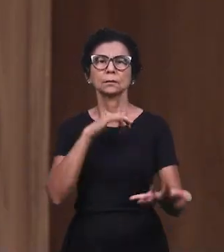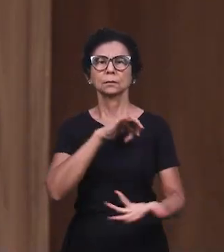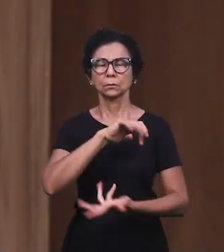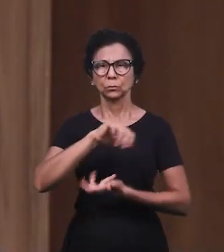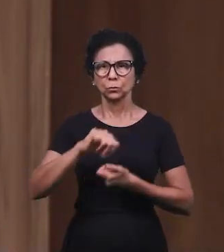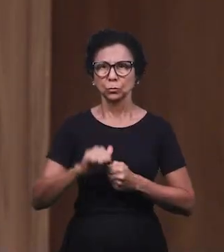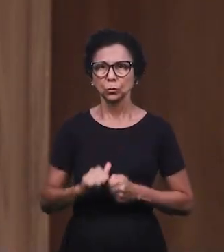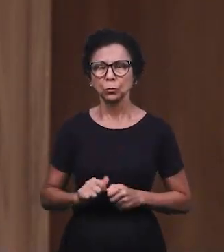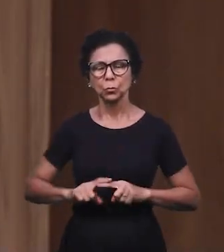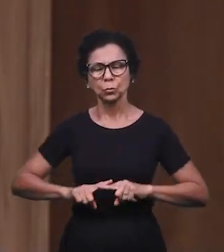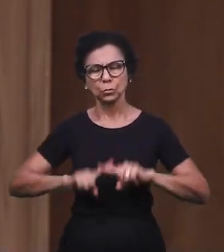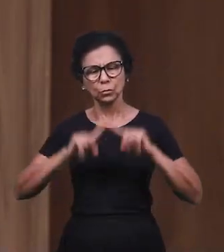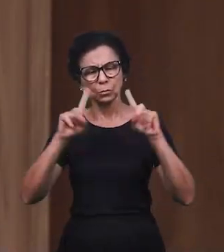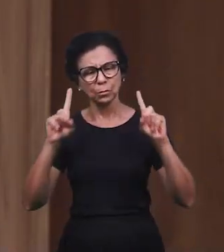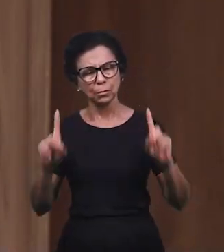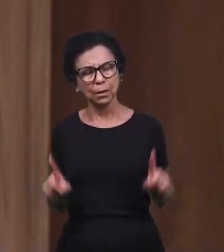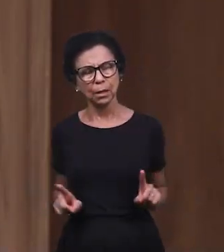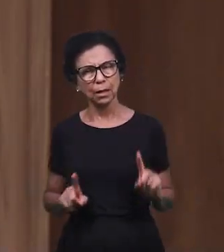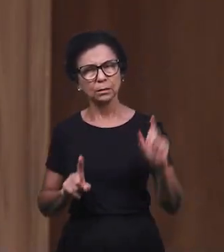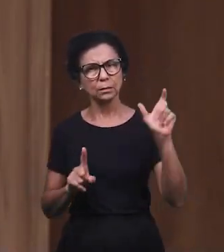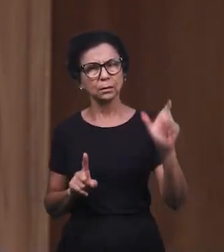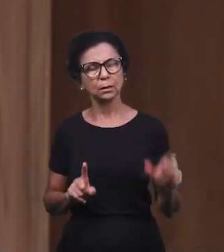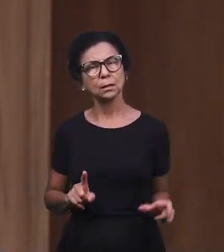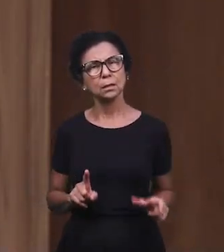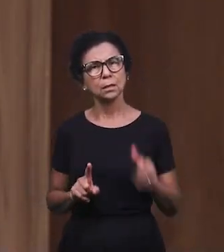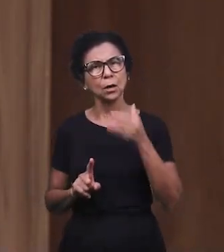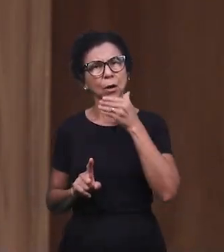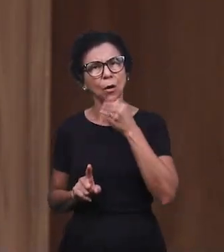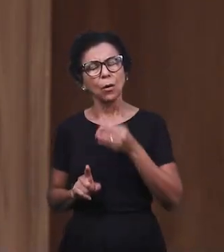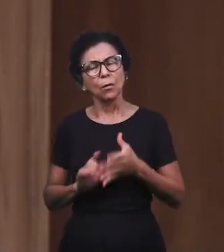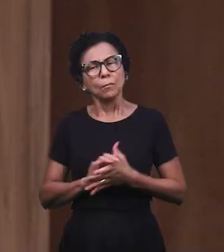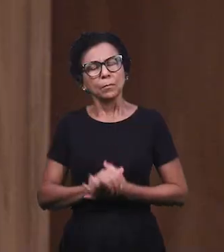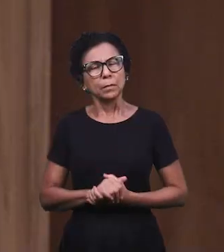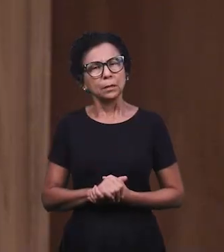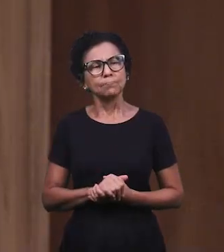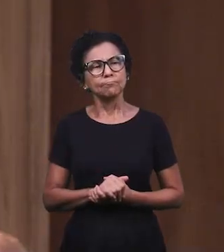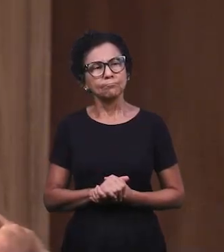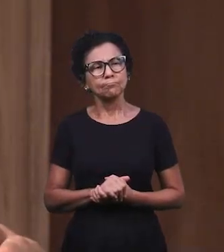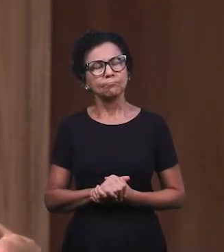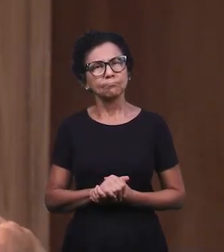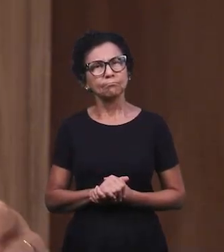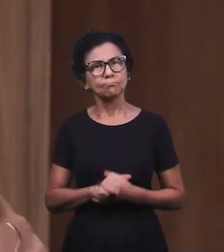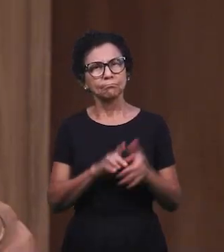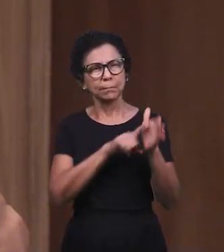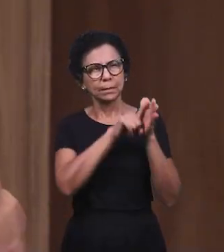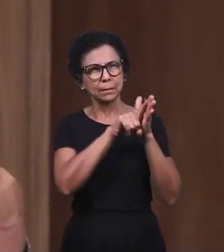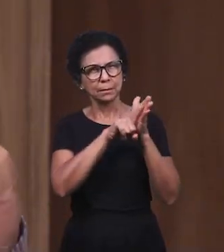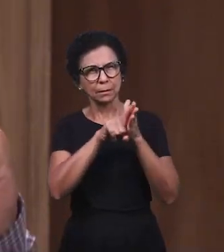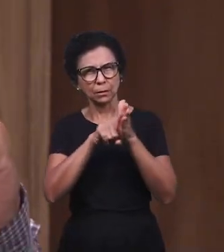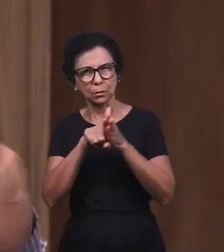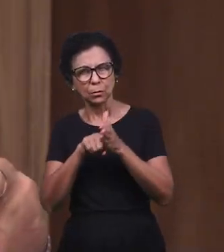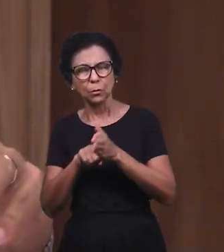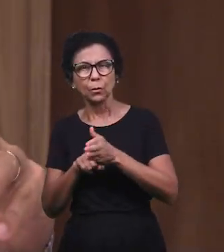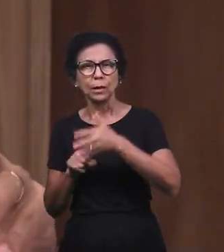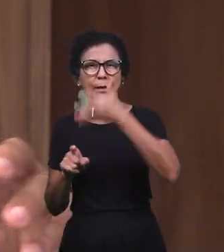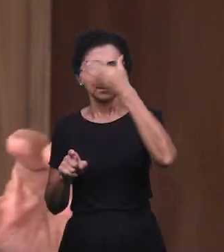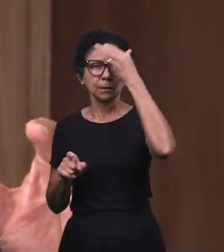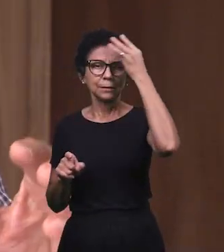de afirmação, ele esquece que, como um